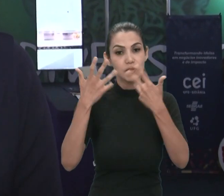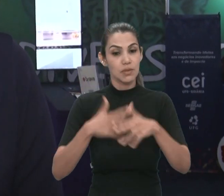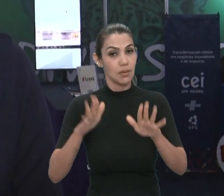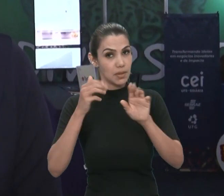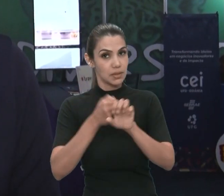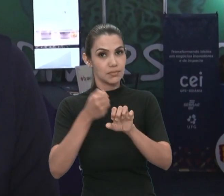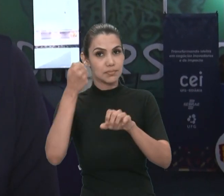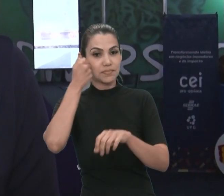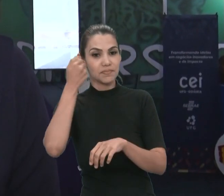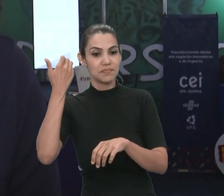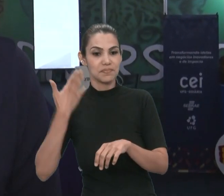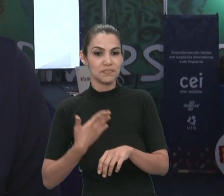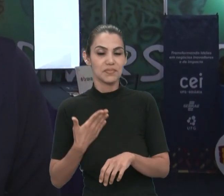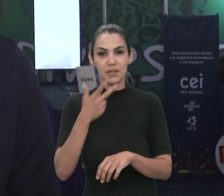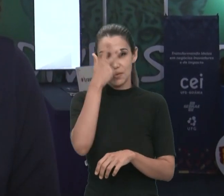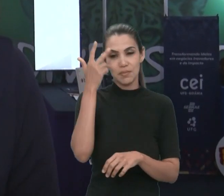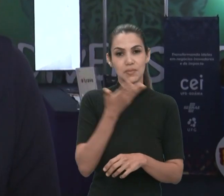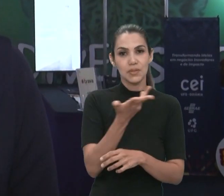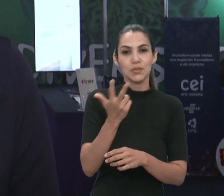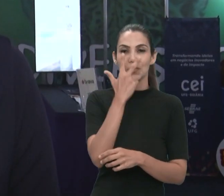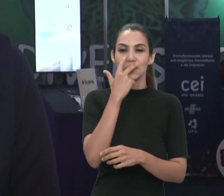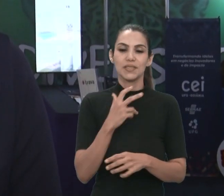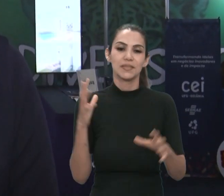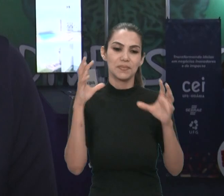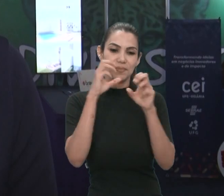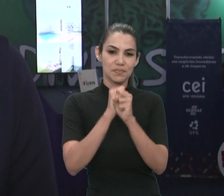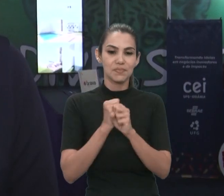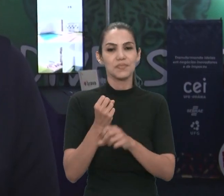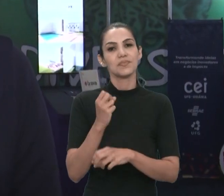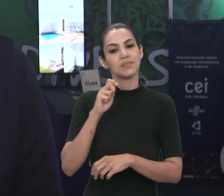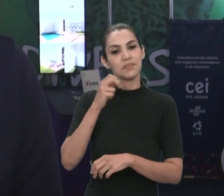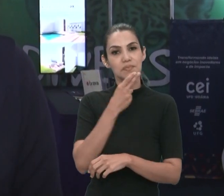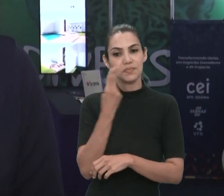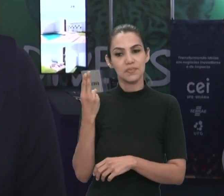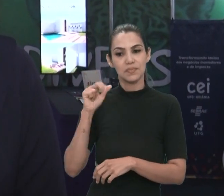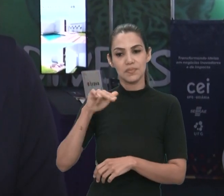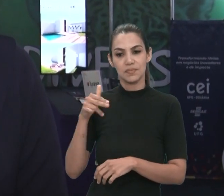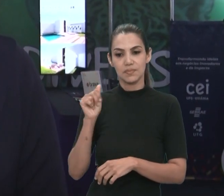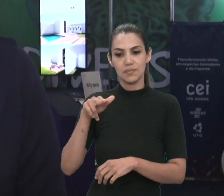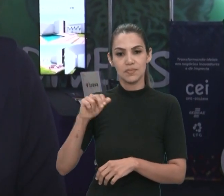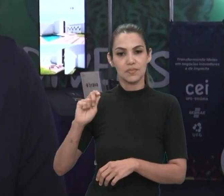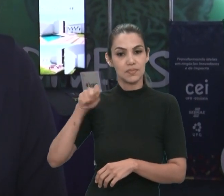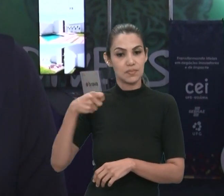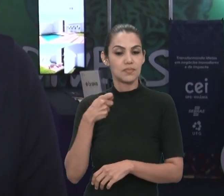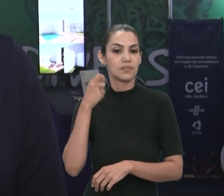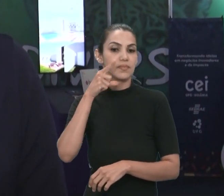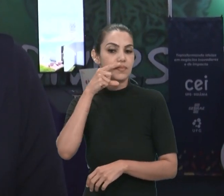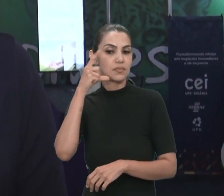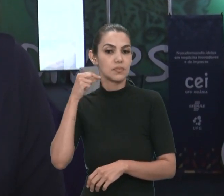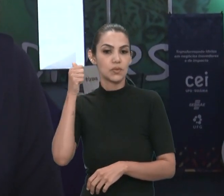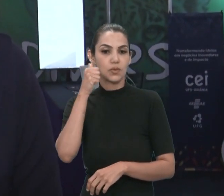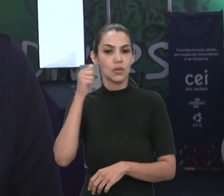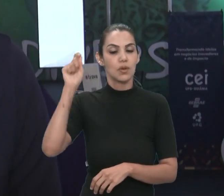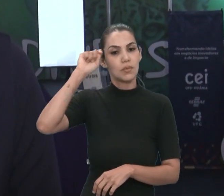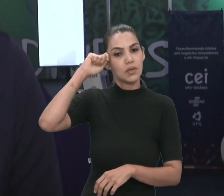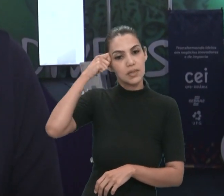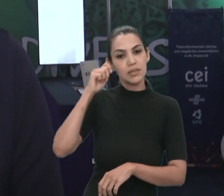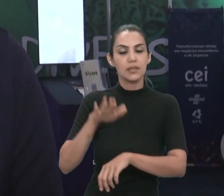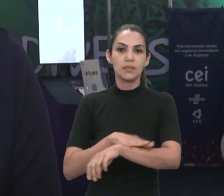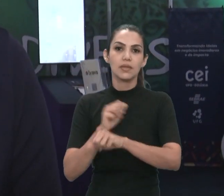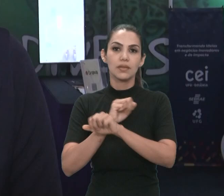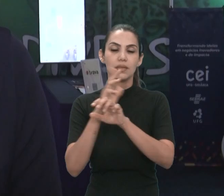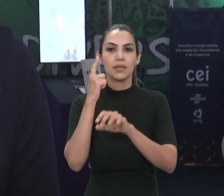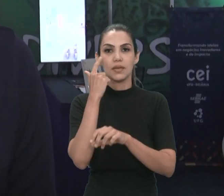me descrever pensando em nosso público cego e de baixa visão. Meu nome é Janaína de Oliveira, sou uma mulher negra de pele clara, tenho olhos